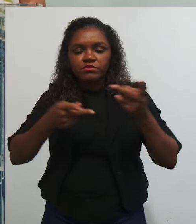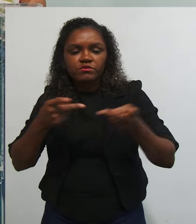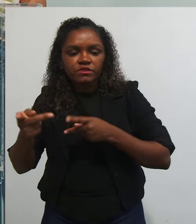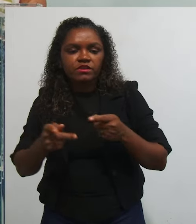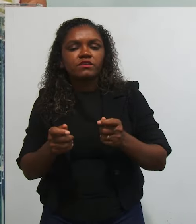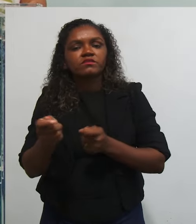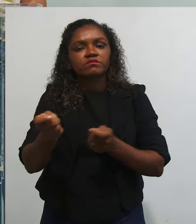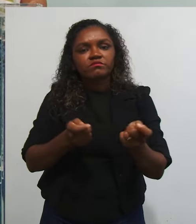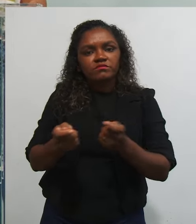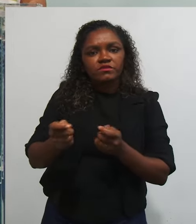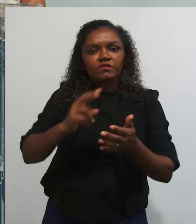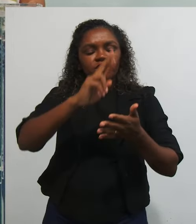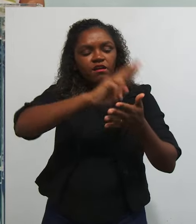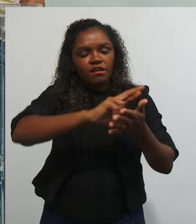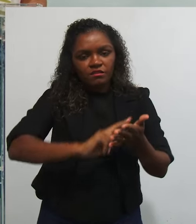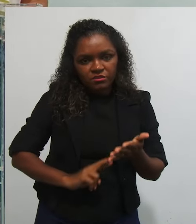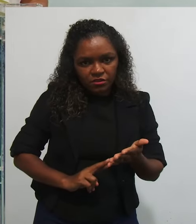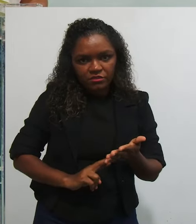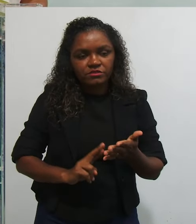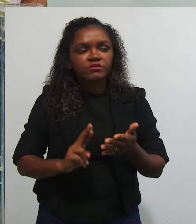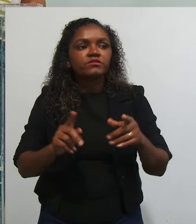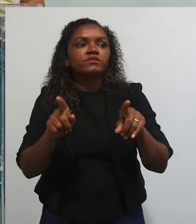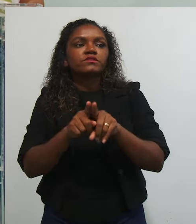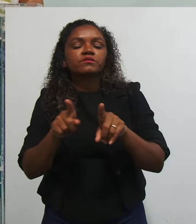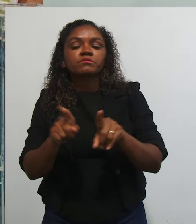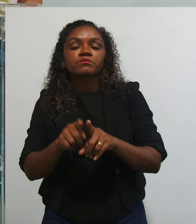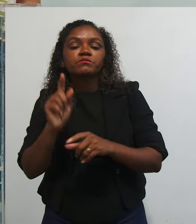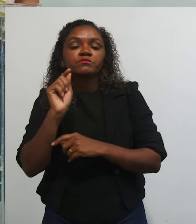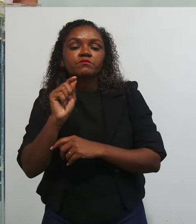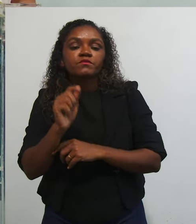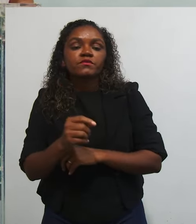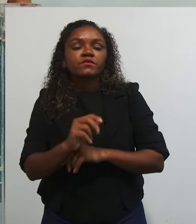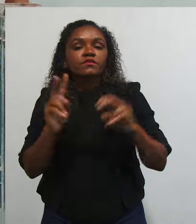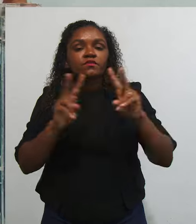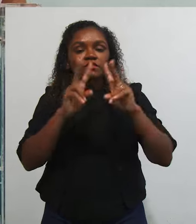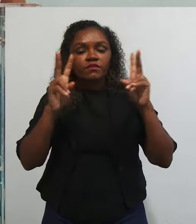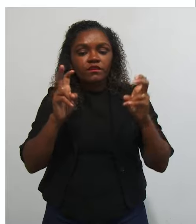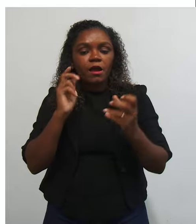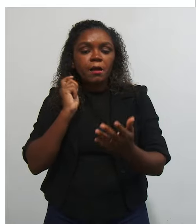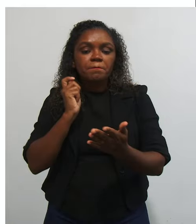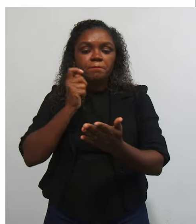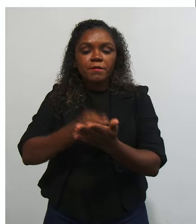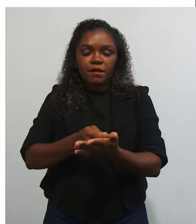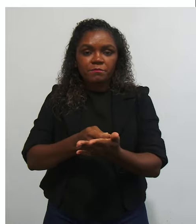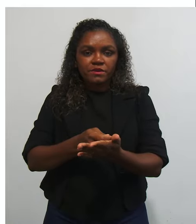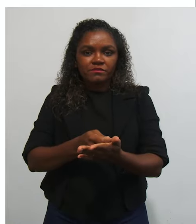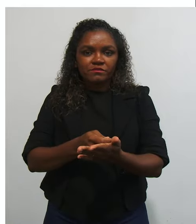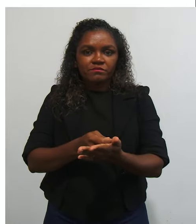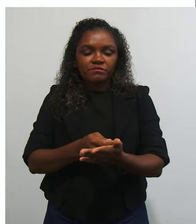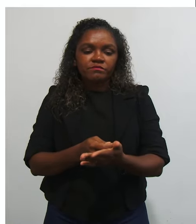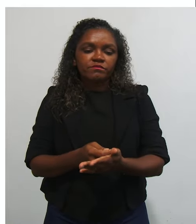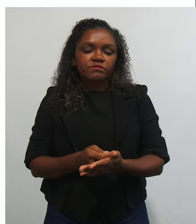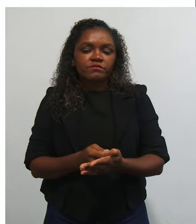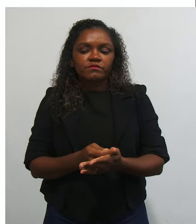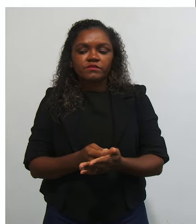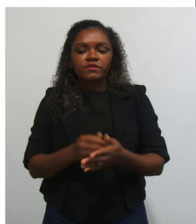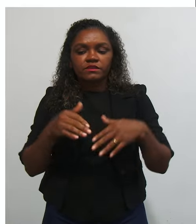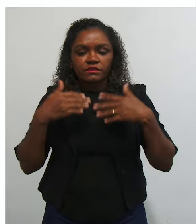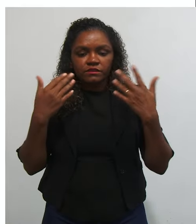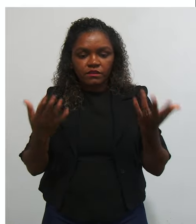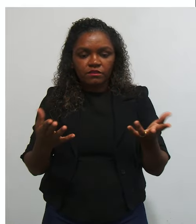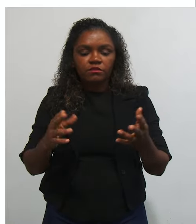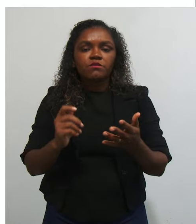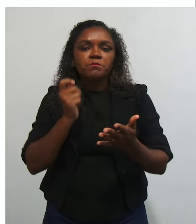também a parte aqui do pagamento. Então, com o pagamento, a gente